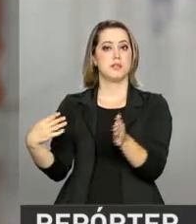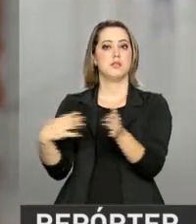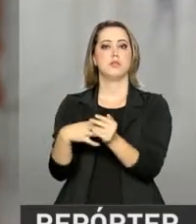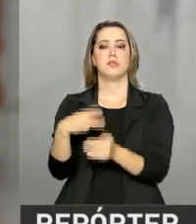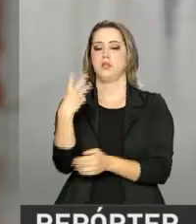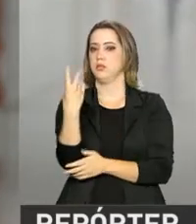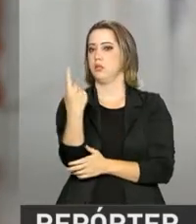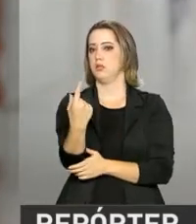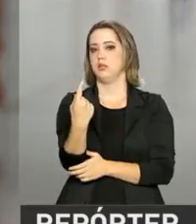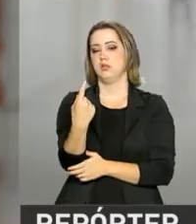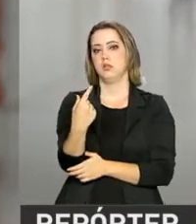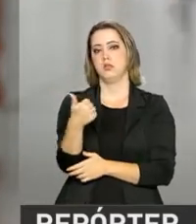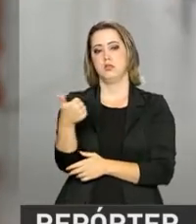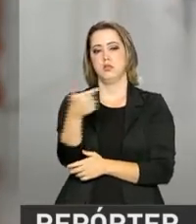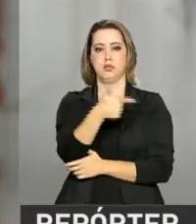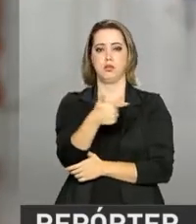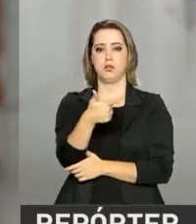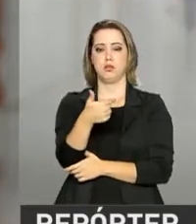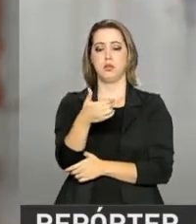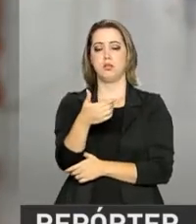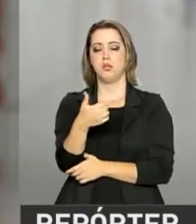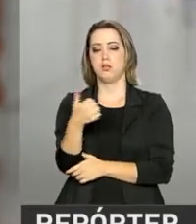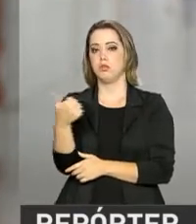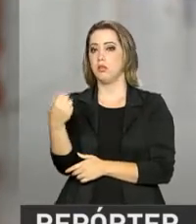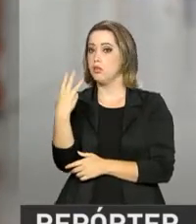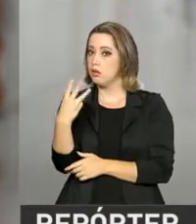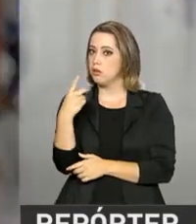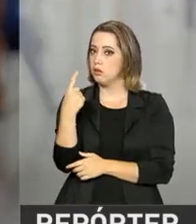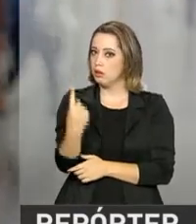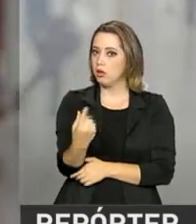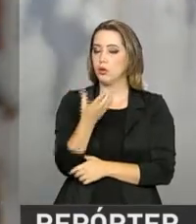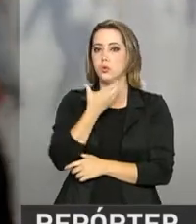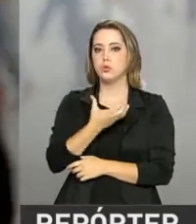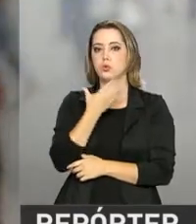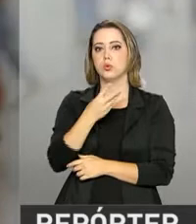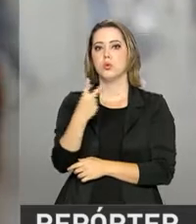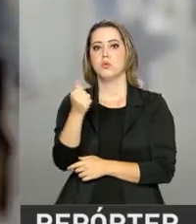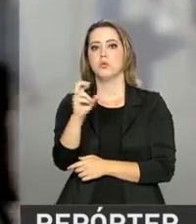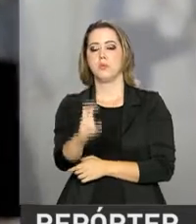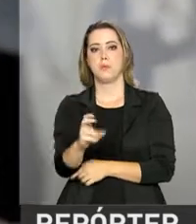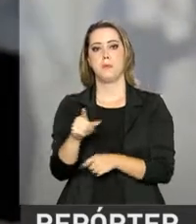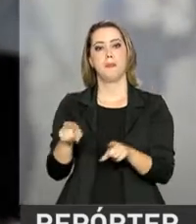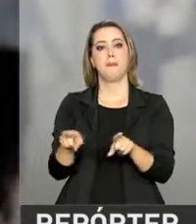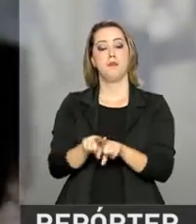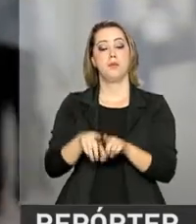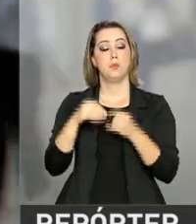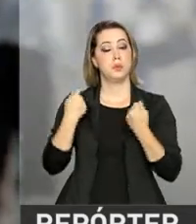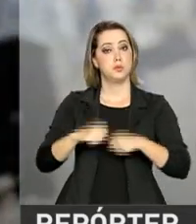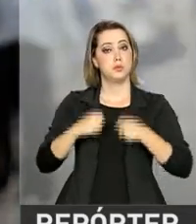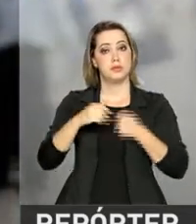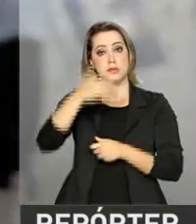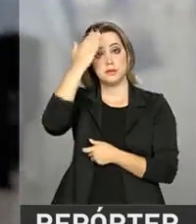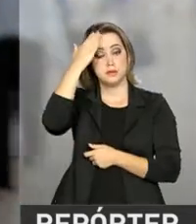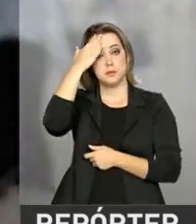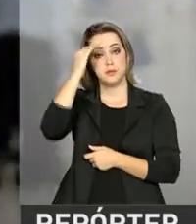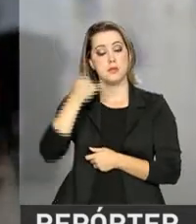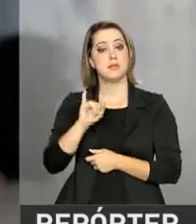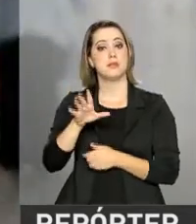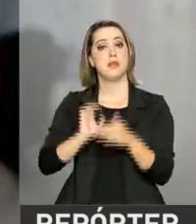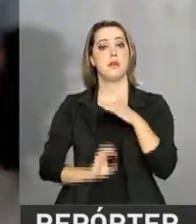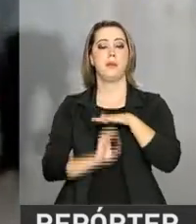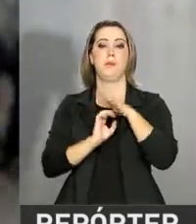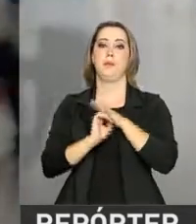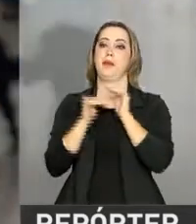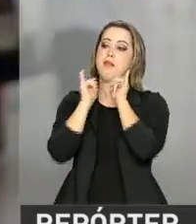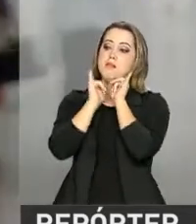localiza no novo serviço a conta ele pode a gente pode estar preparando com a citação de que a empresa não informou a data de afastamento então a